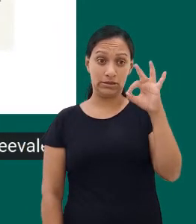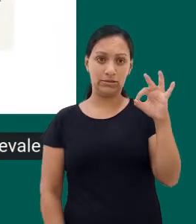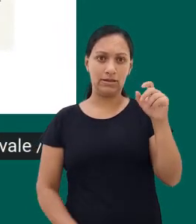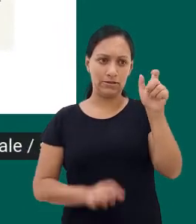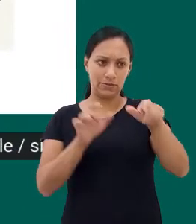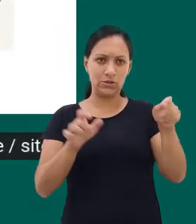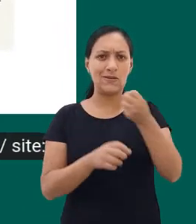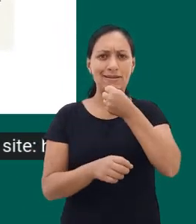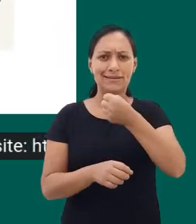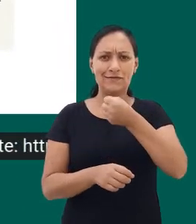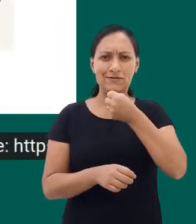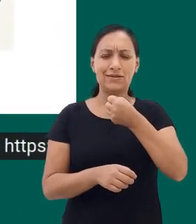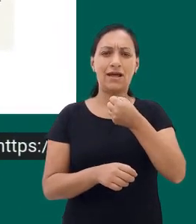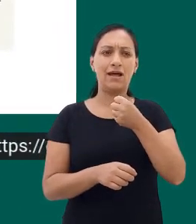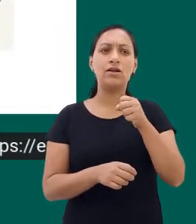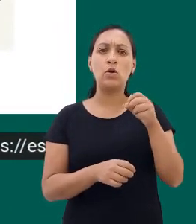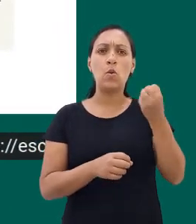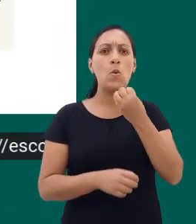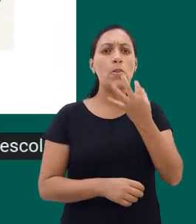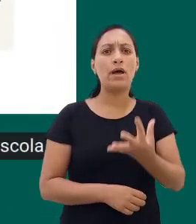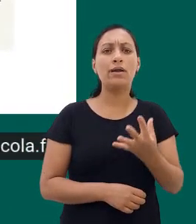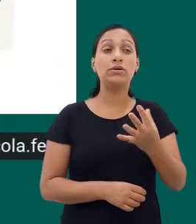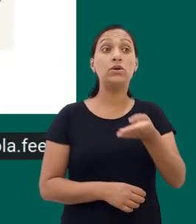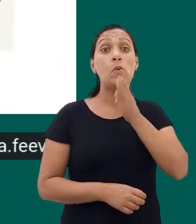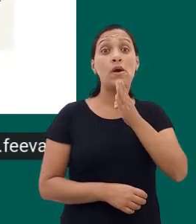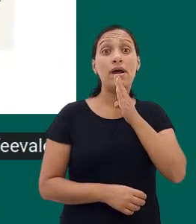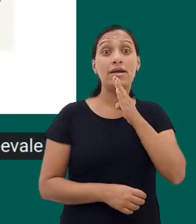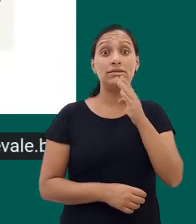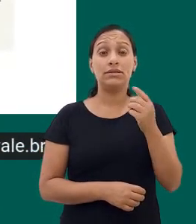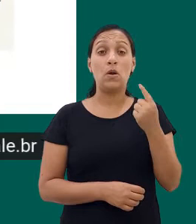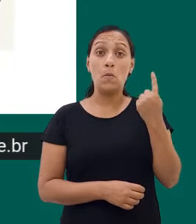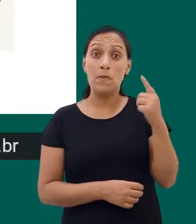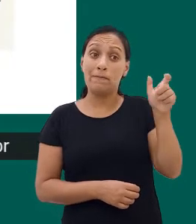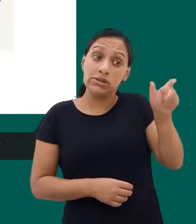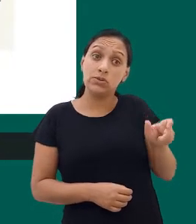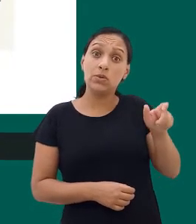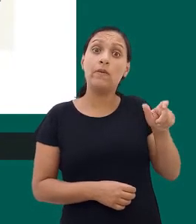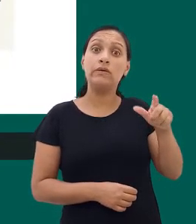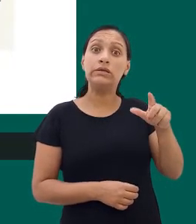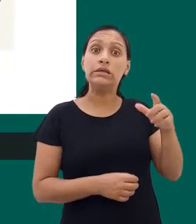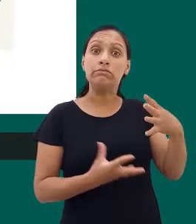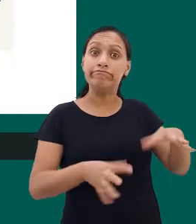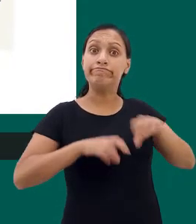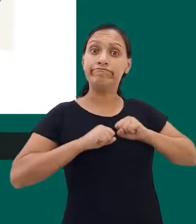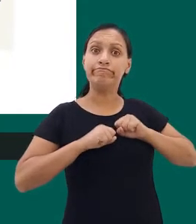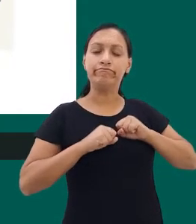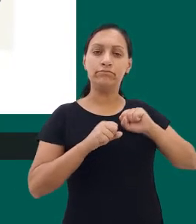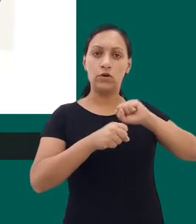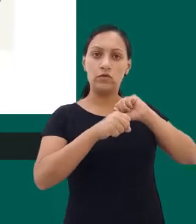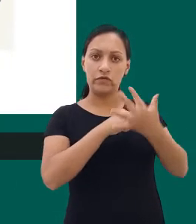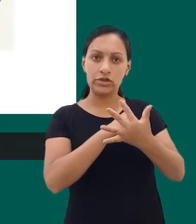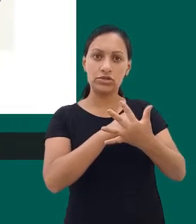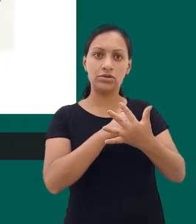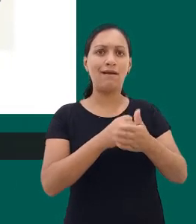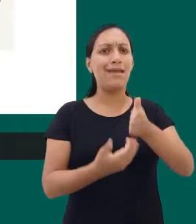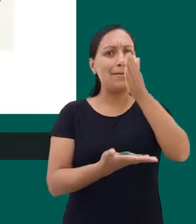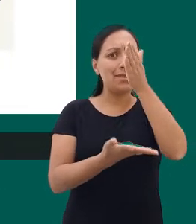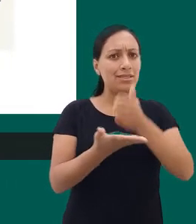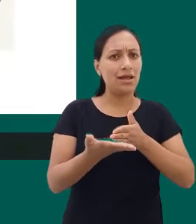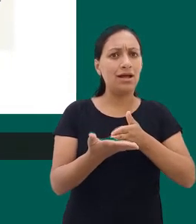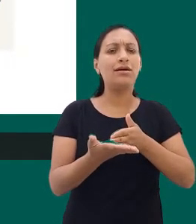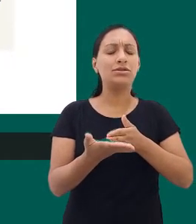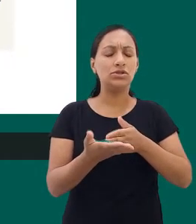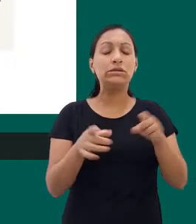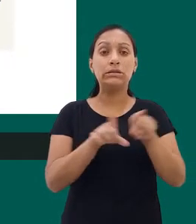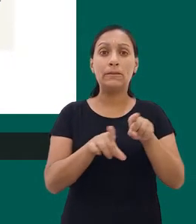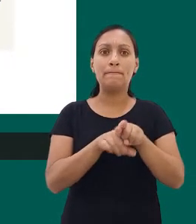que conhecem alguém que foi positivado da Covid-19 e mais da metade perdeu alguém próximo por consequência